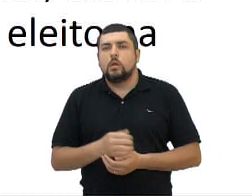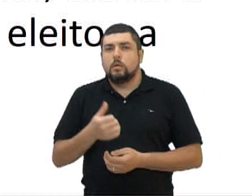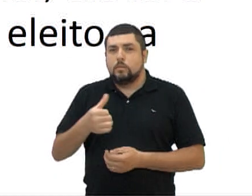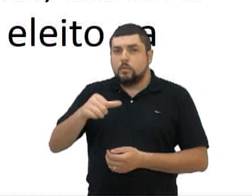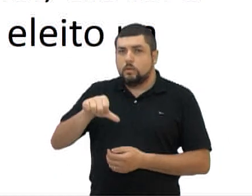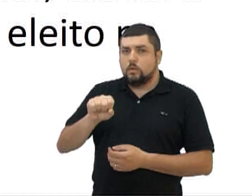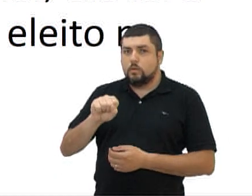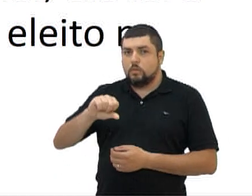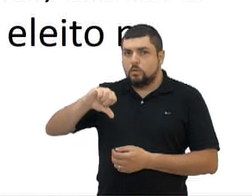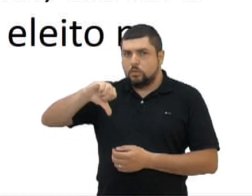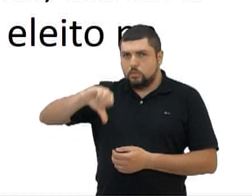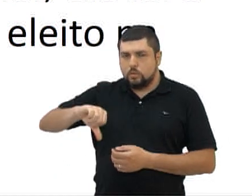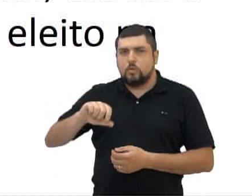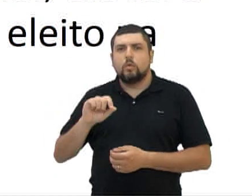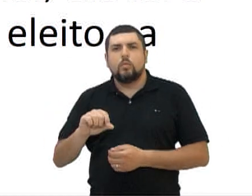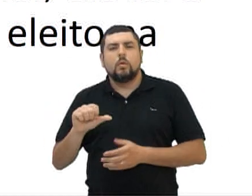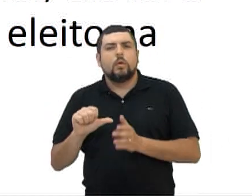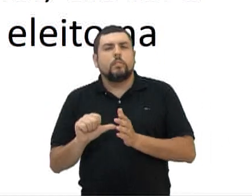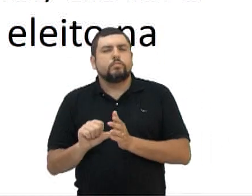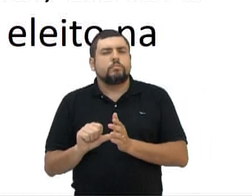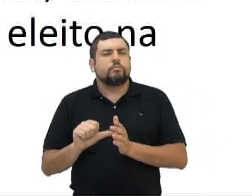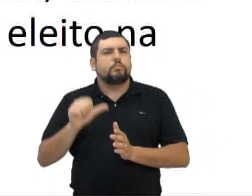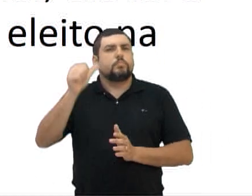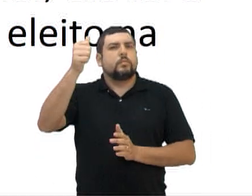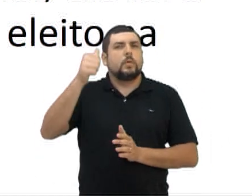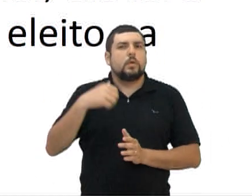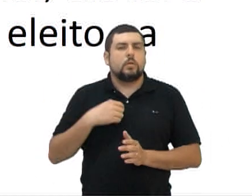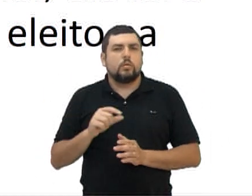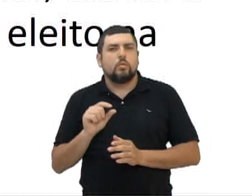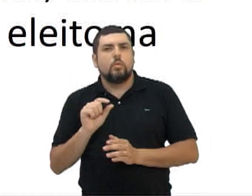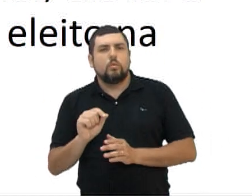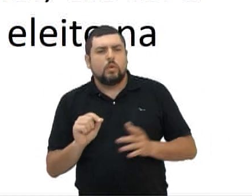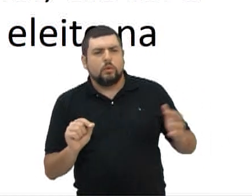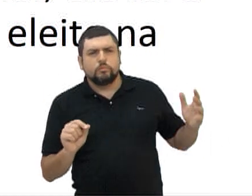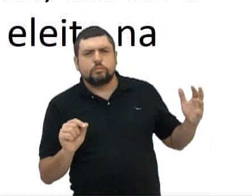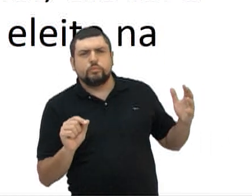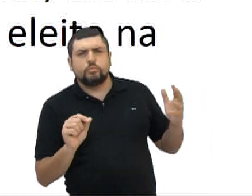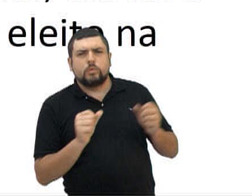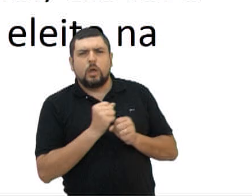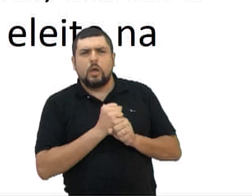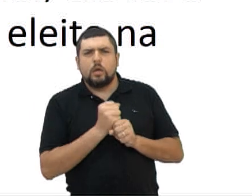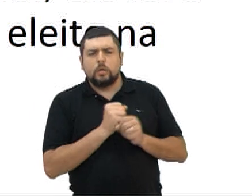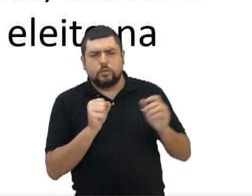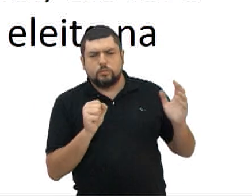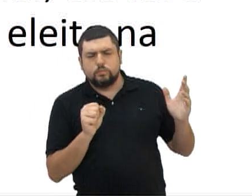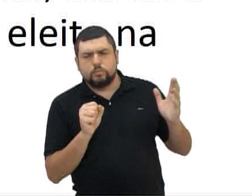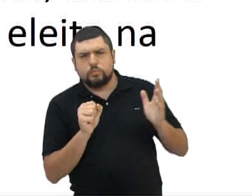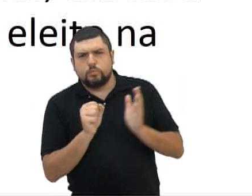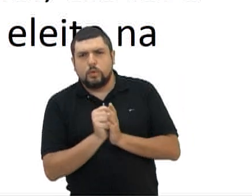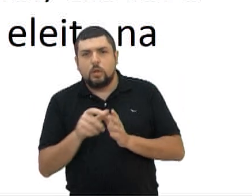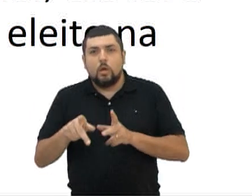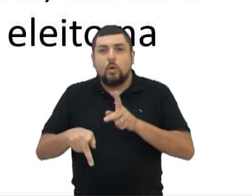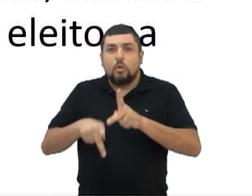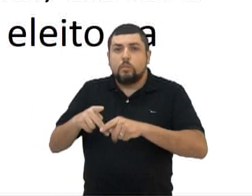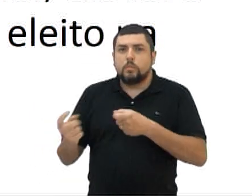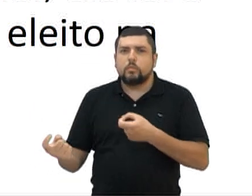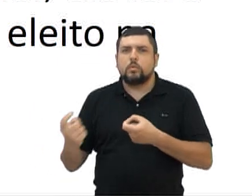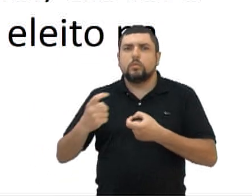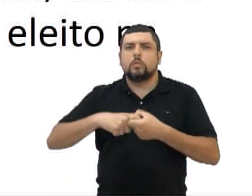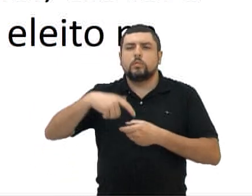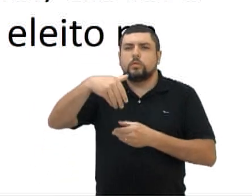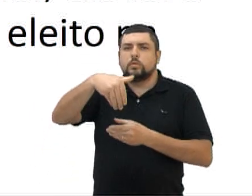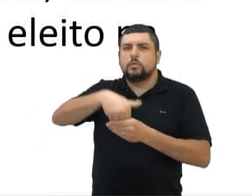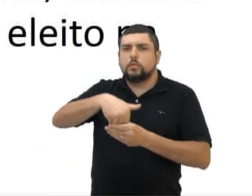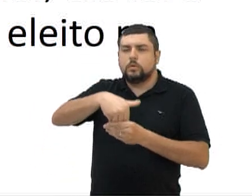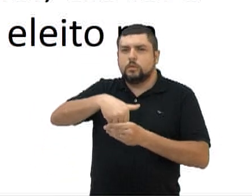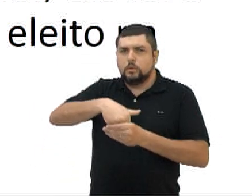as primeiras eleições diretas, é a primeira vez depois de muitos anos que a população vai poder votar para presidente. Então, a gente